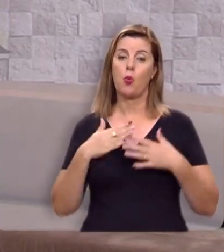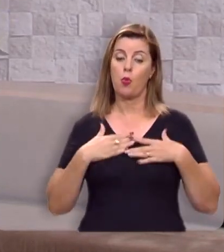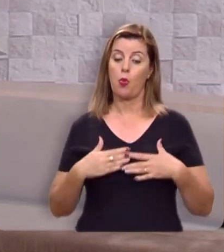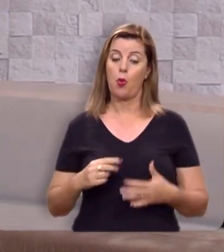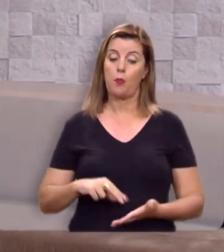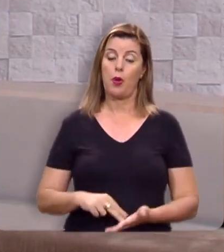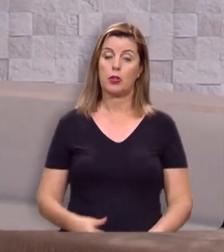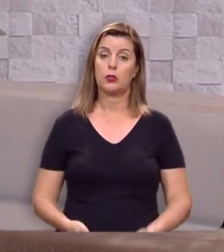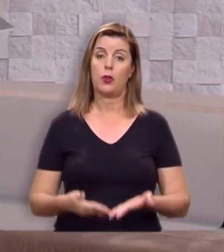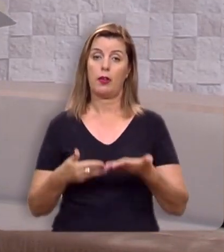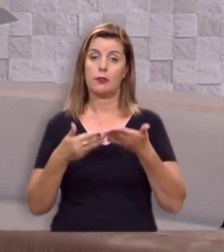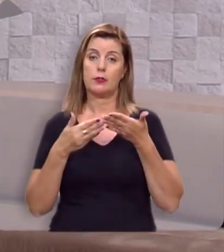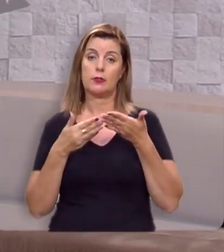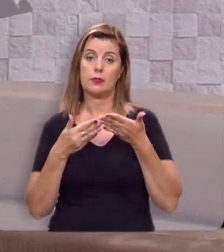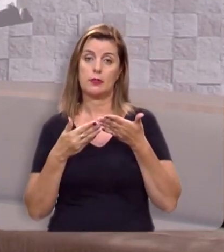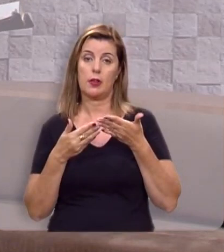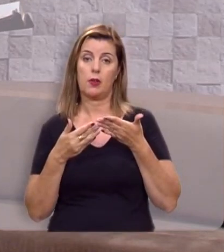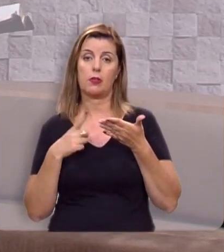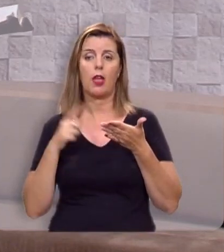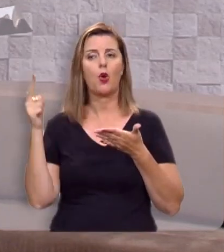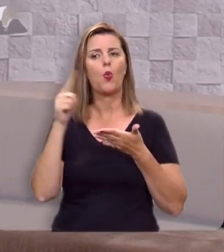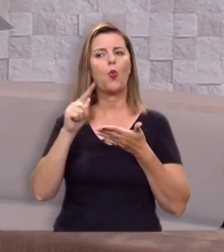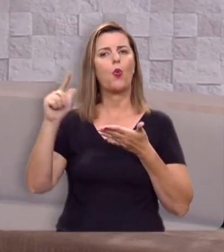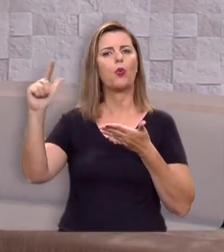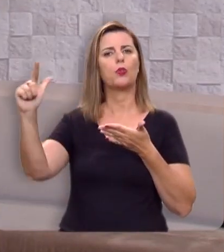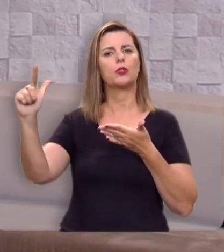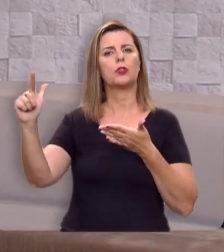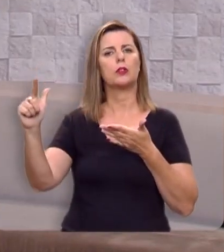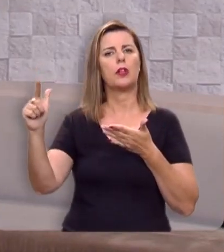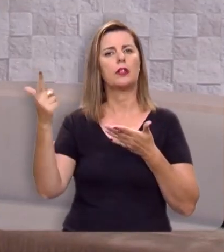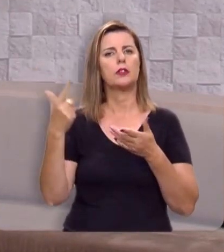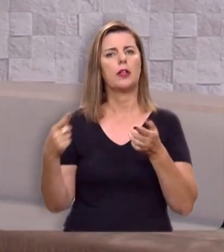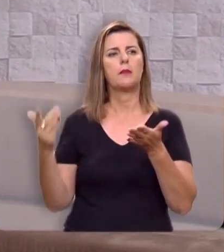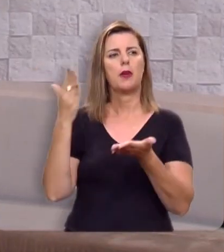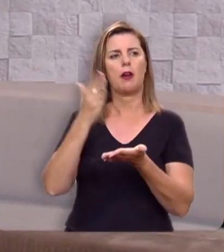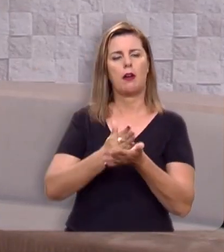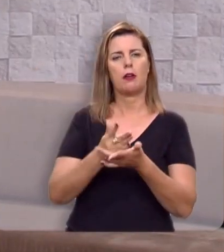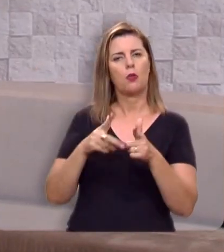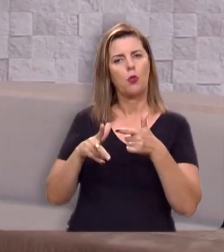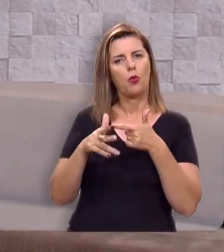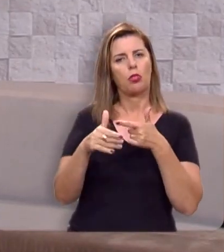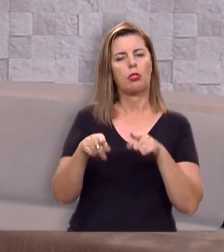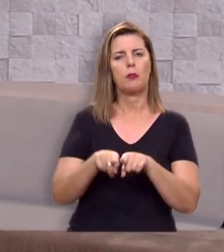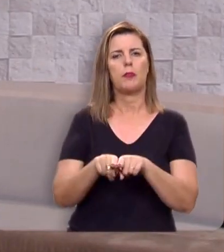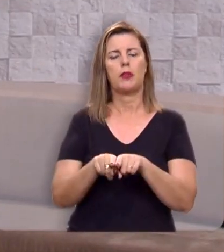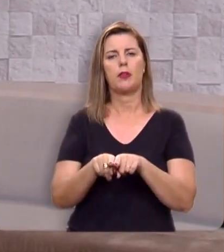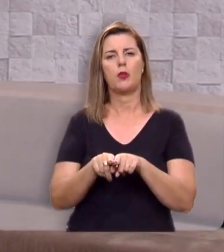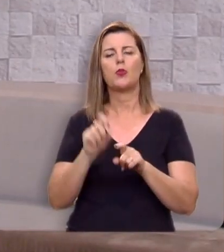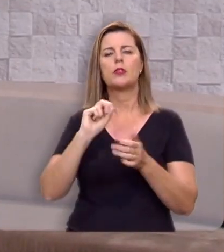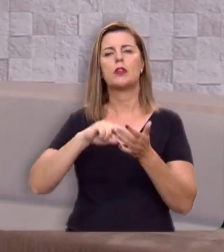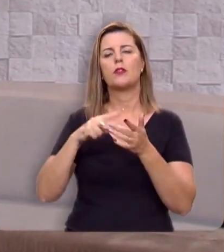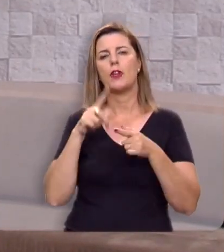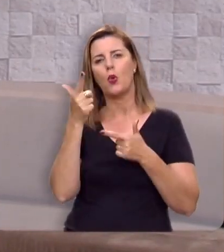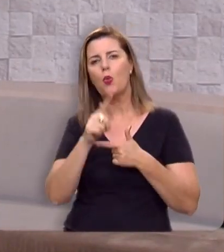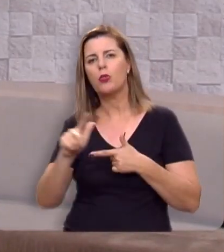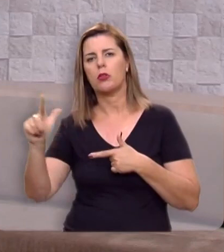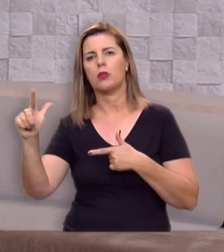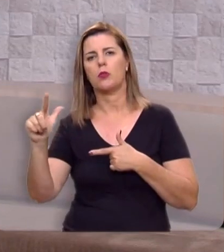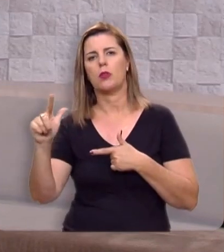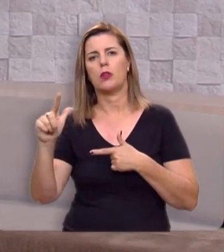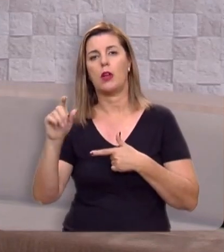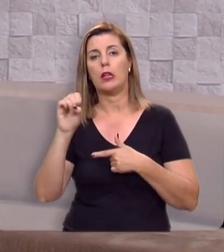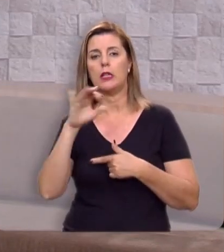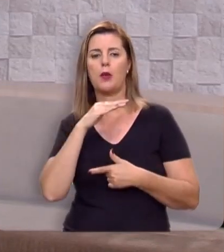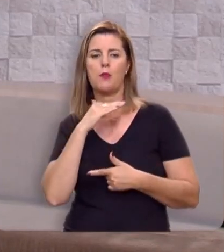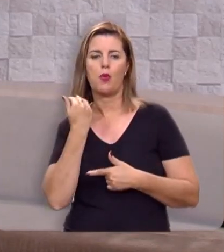da ressurreição tem continuidade e descontinuidade. O que é a continuidade? Se